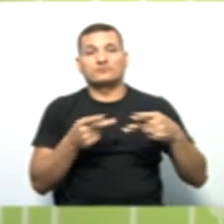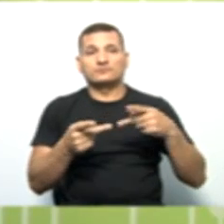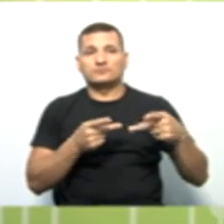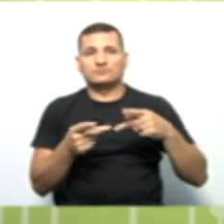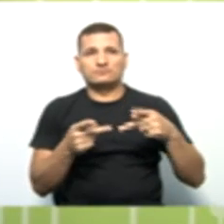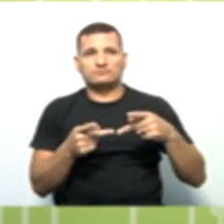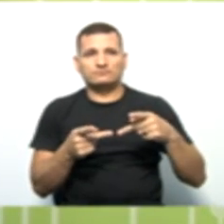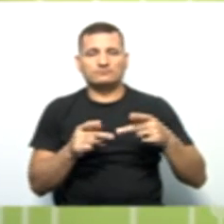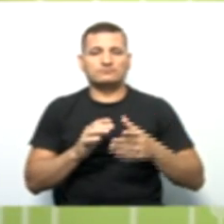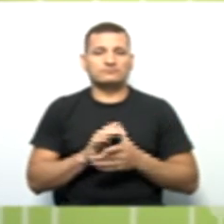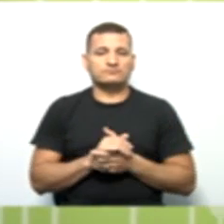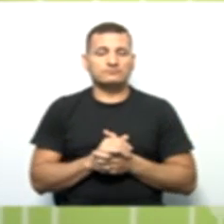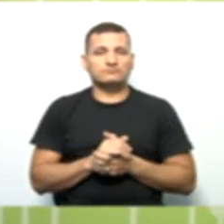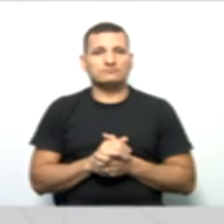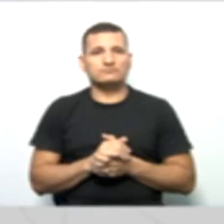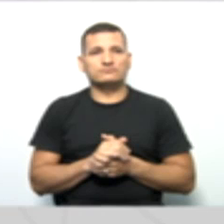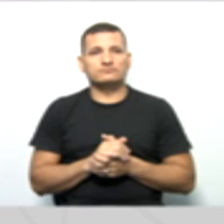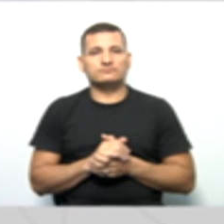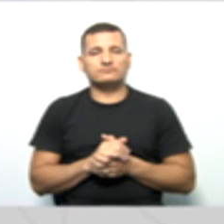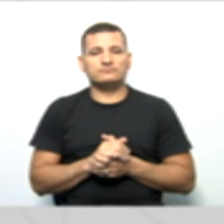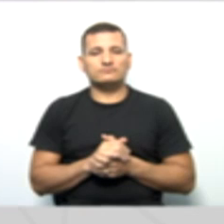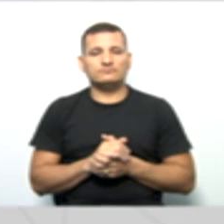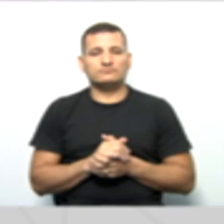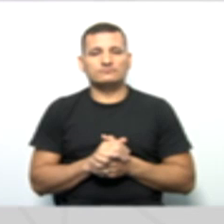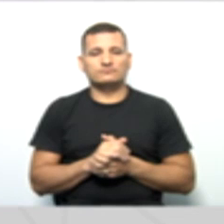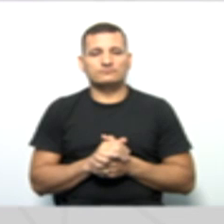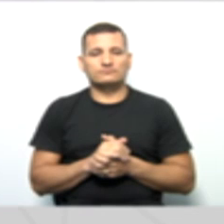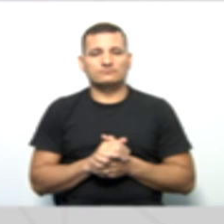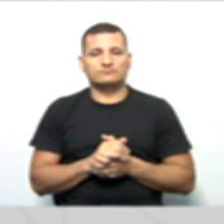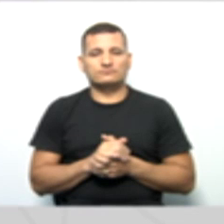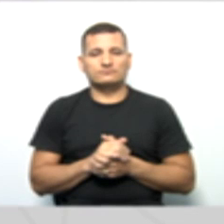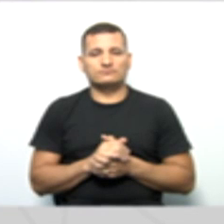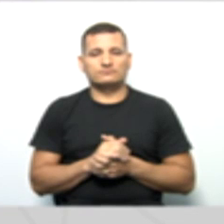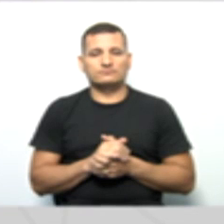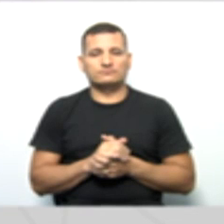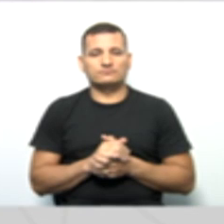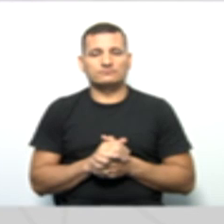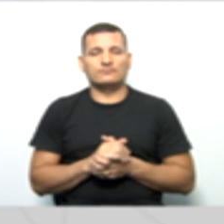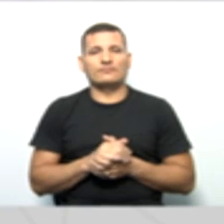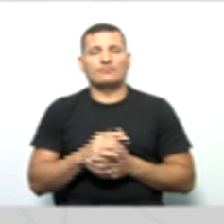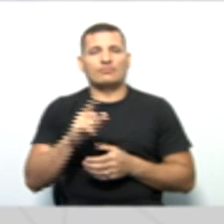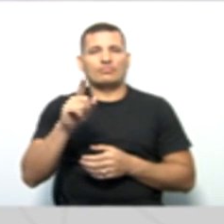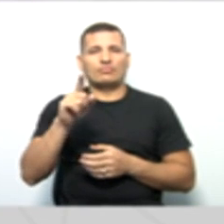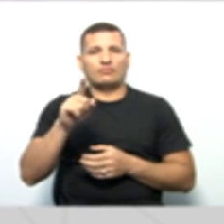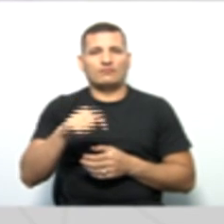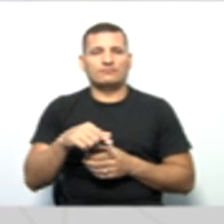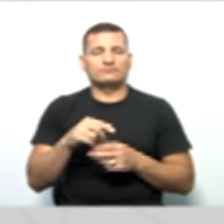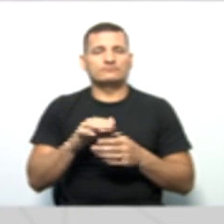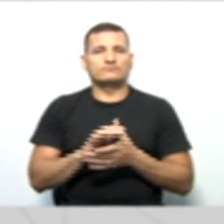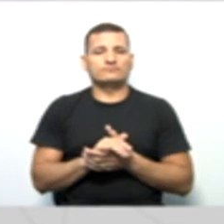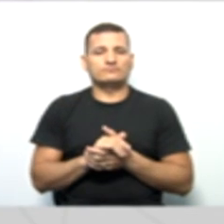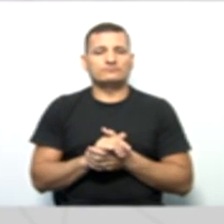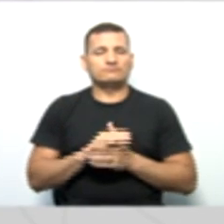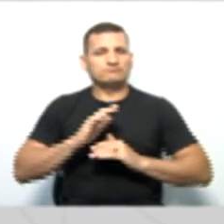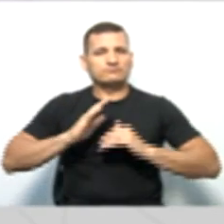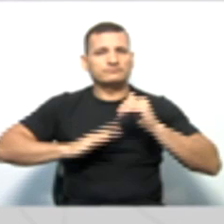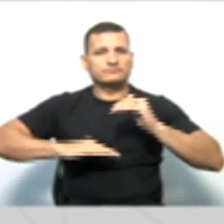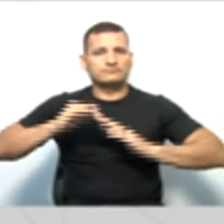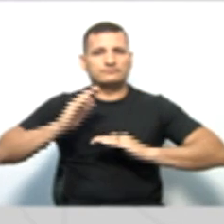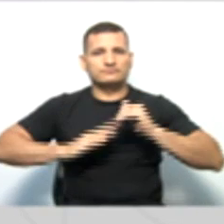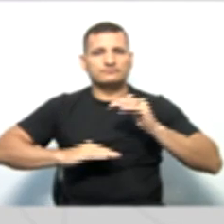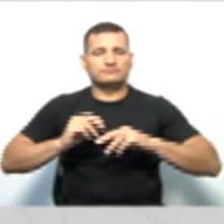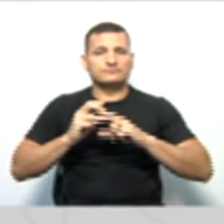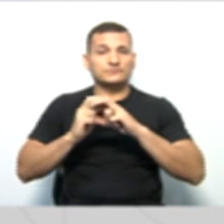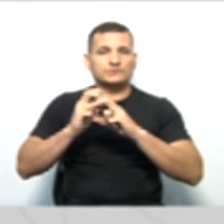projeto? Né? Bora ver aqui, gente. Olha só. São os engenheiros de software que conduzem